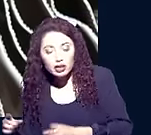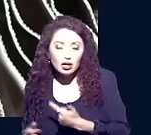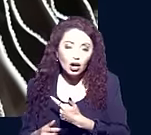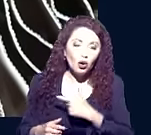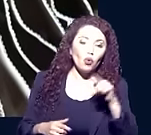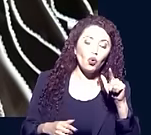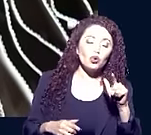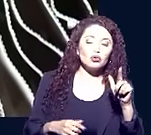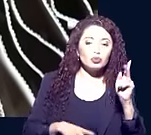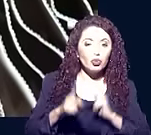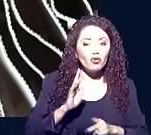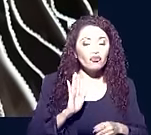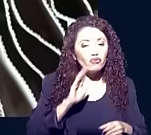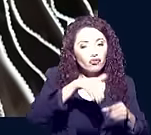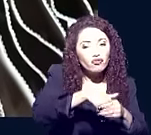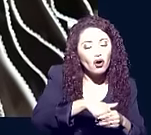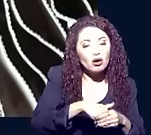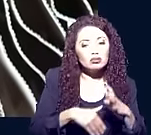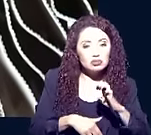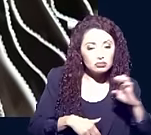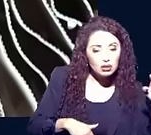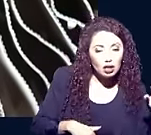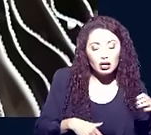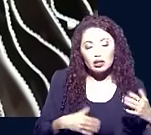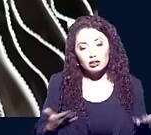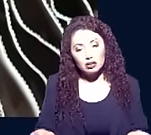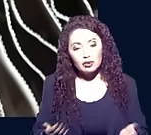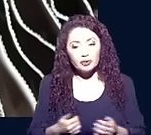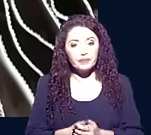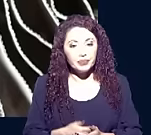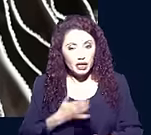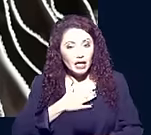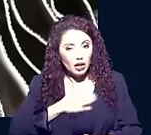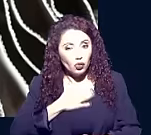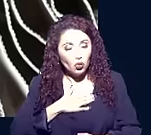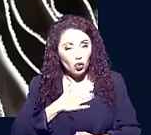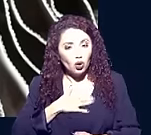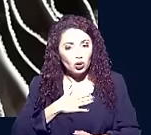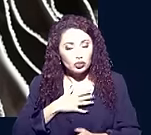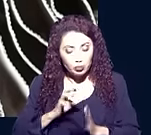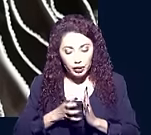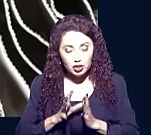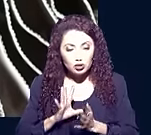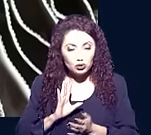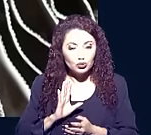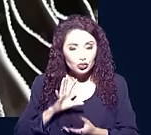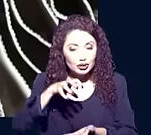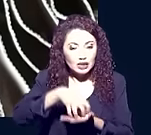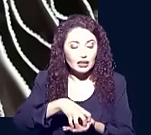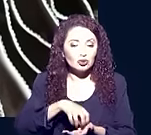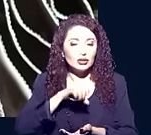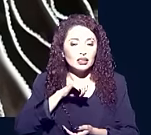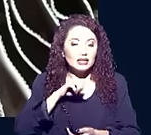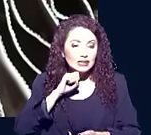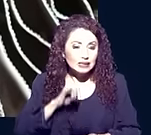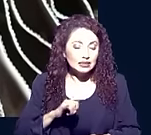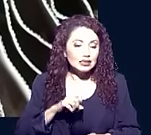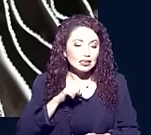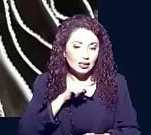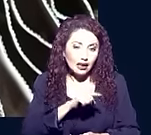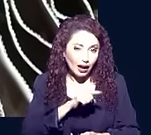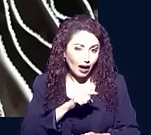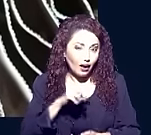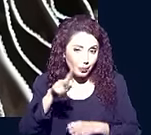sentimento médio eu gosto de puxar sardinha para os partidos de centro para dizer que se na Argentina Presidente baroso tivesse centrão ela não tava como tá